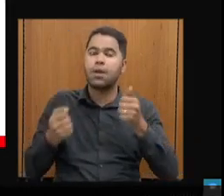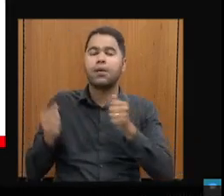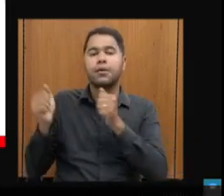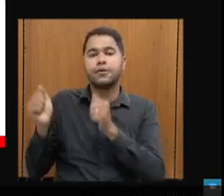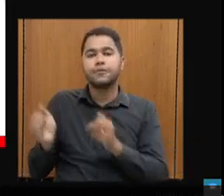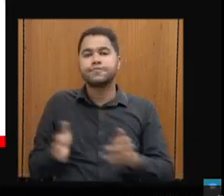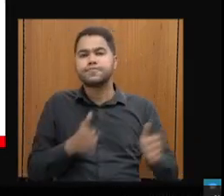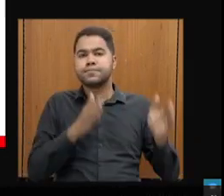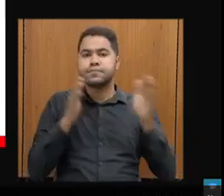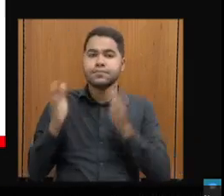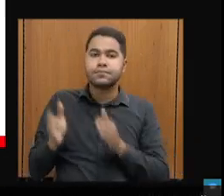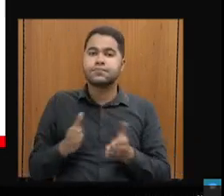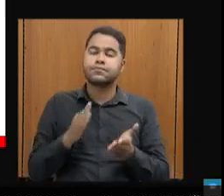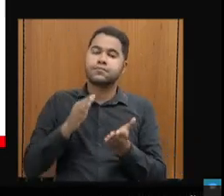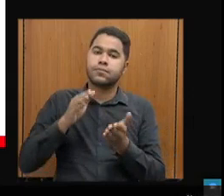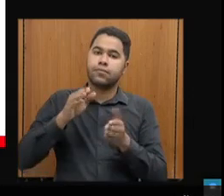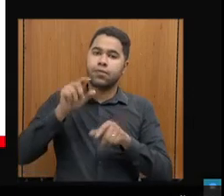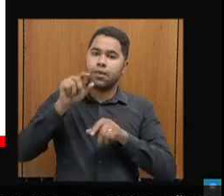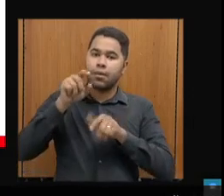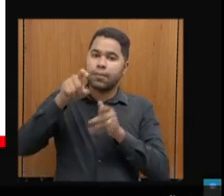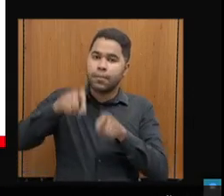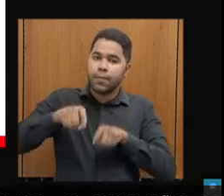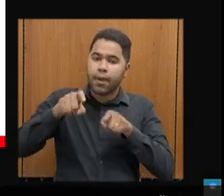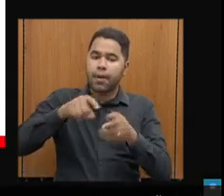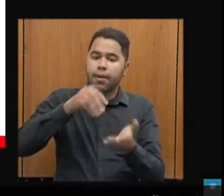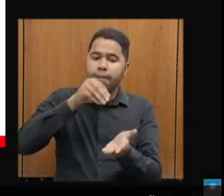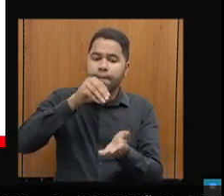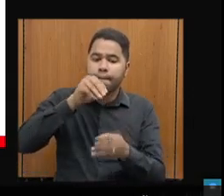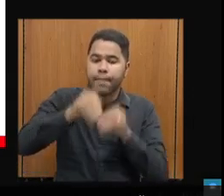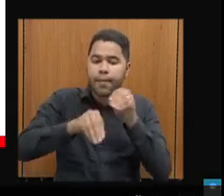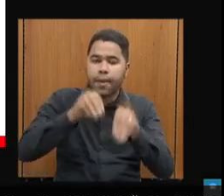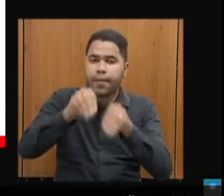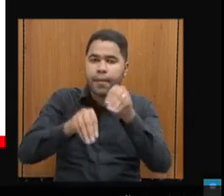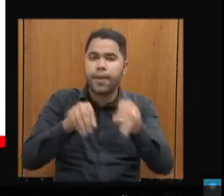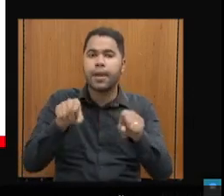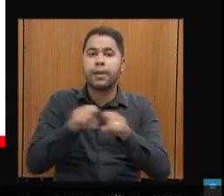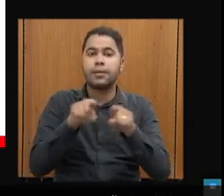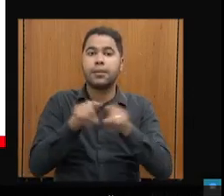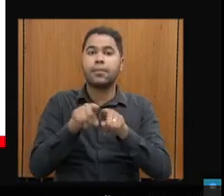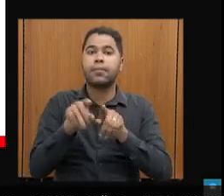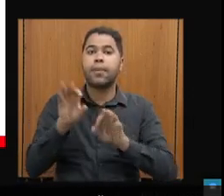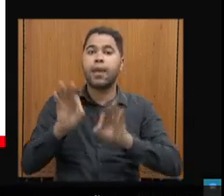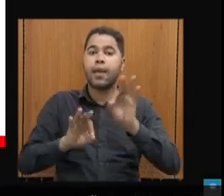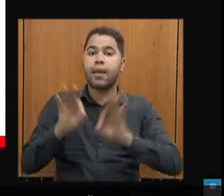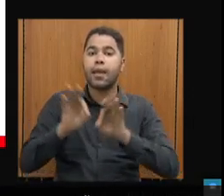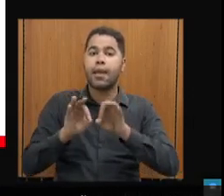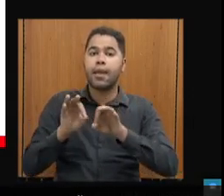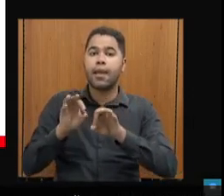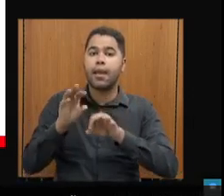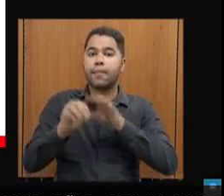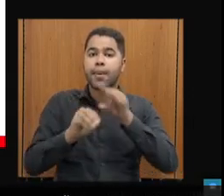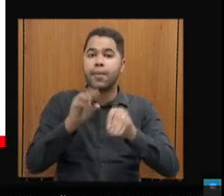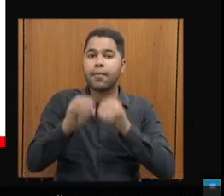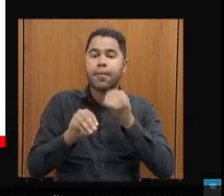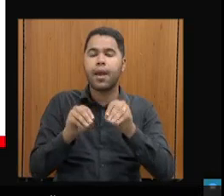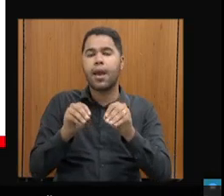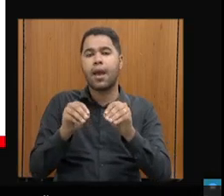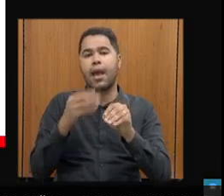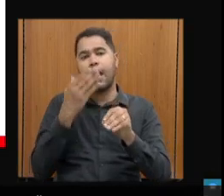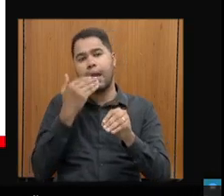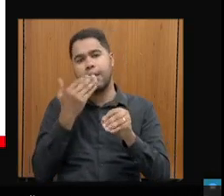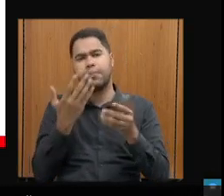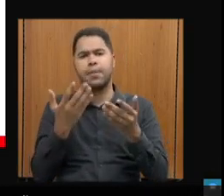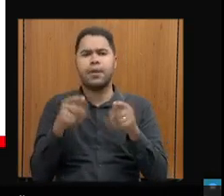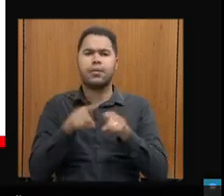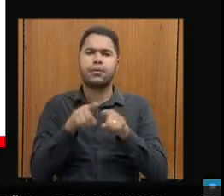de gêneros alimentícios manejo de manejo de alimentos e outras bons programas